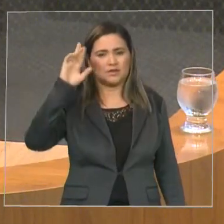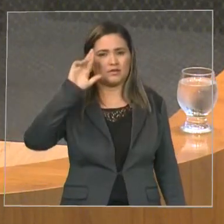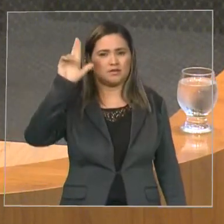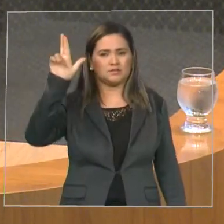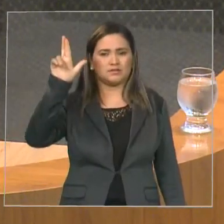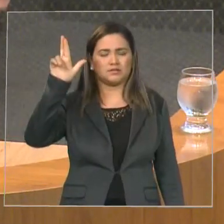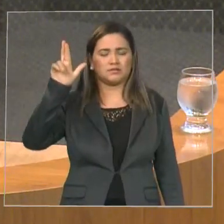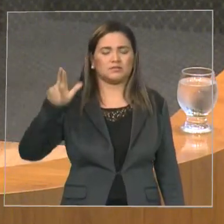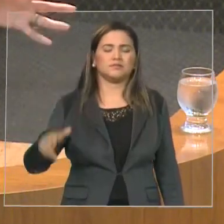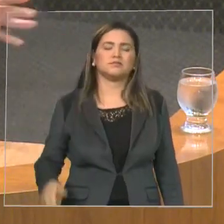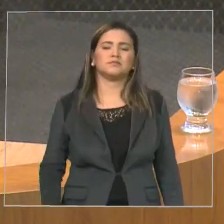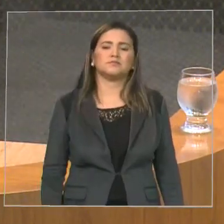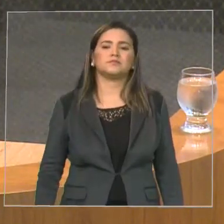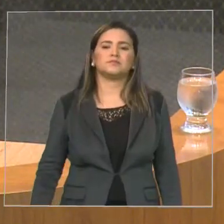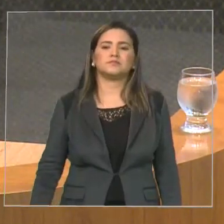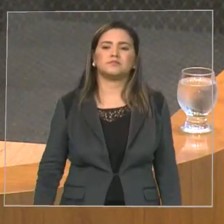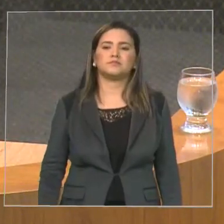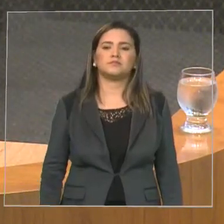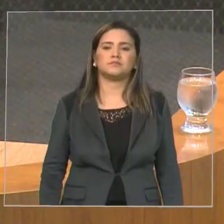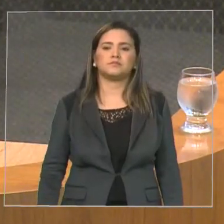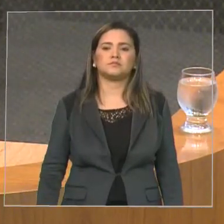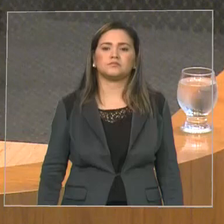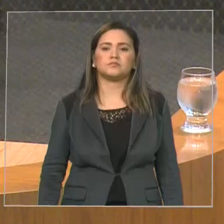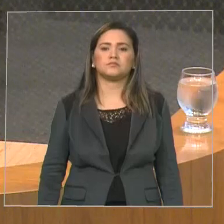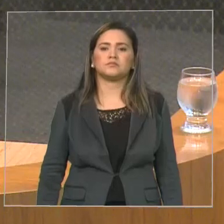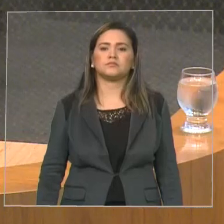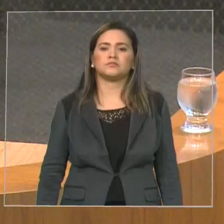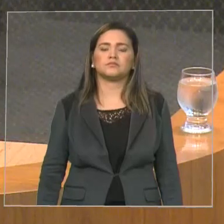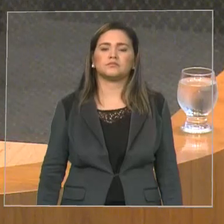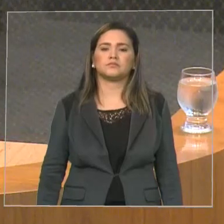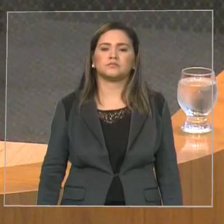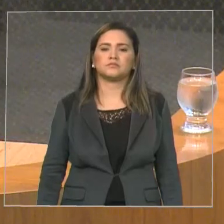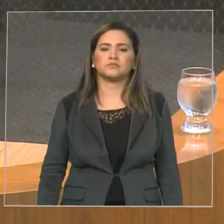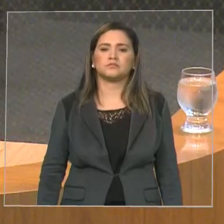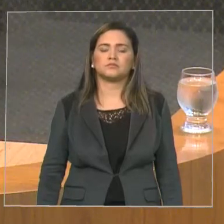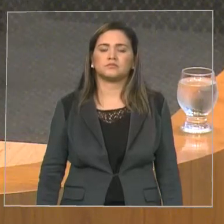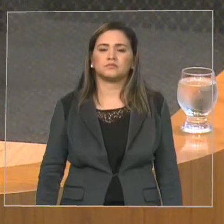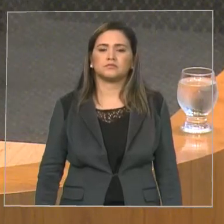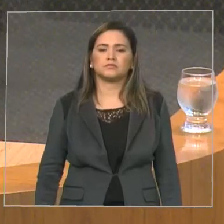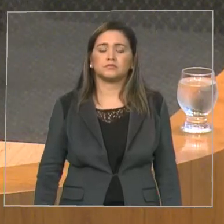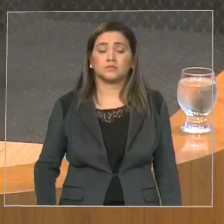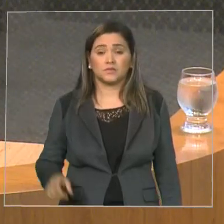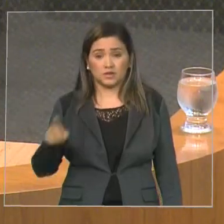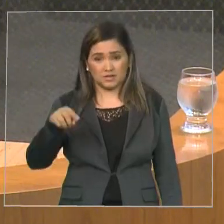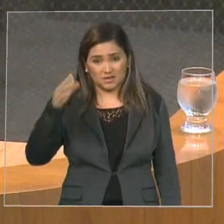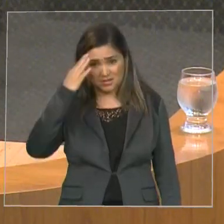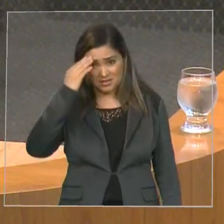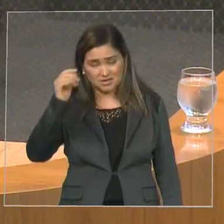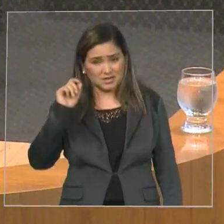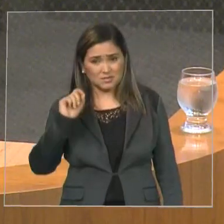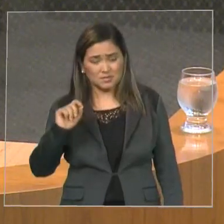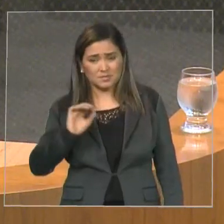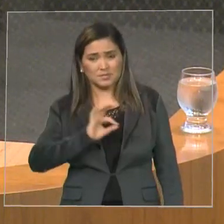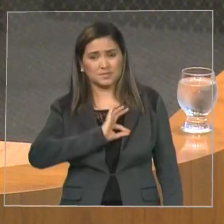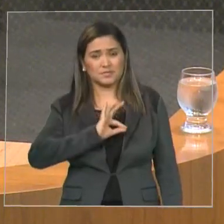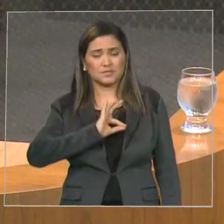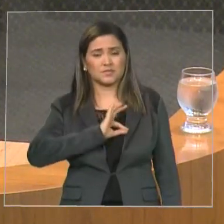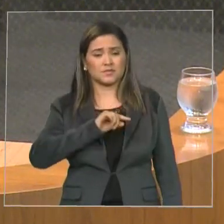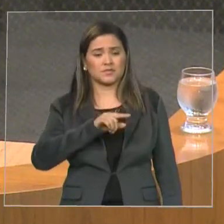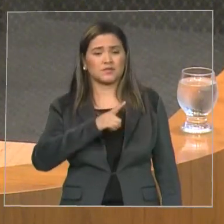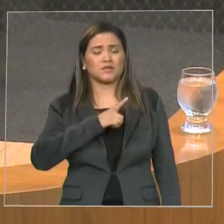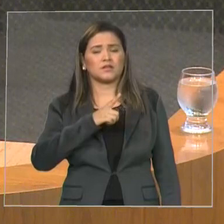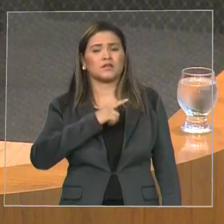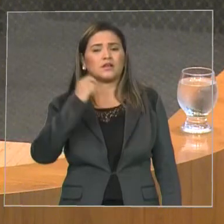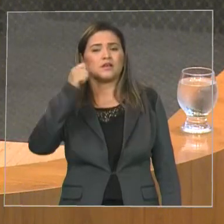Depois, trataram de abrir a sindicância. Como eles sabem que os policiais estão ali com